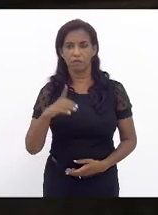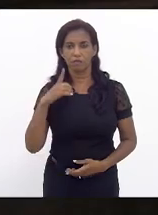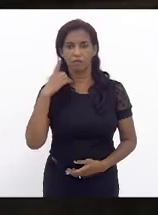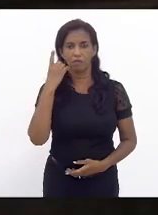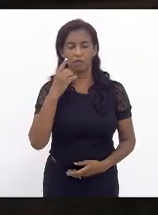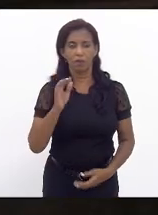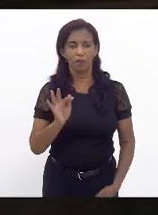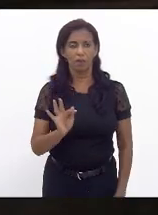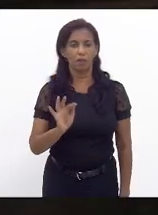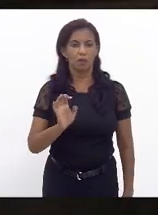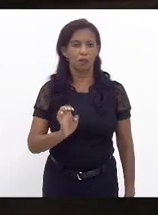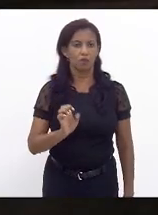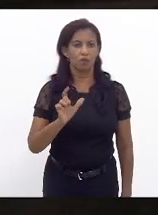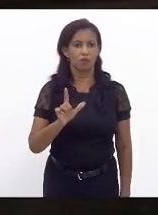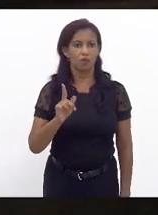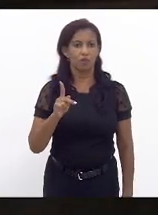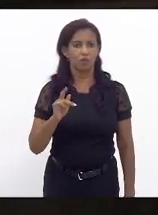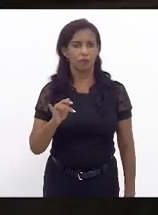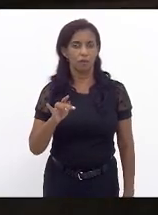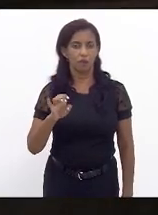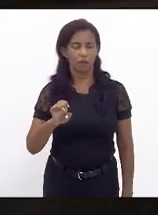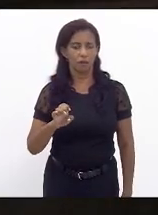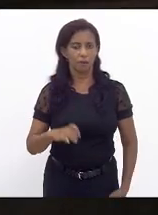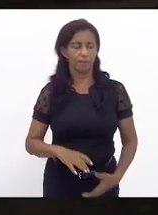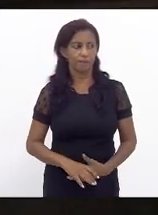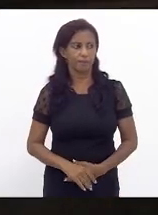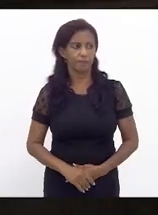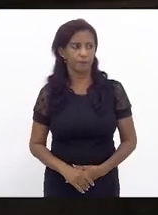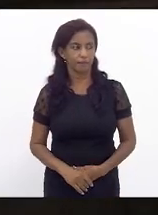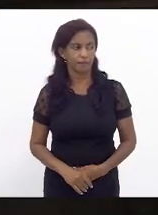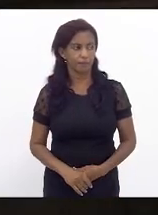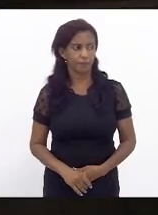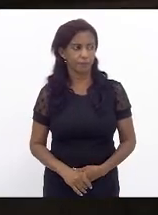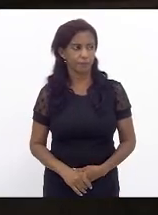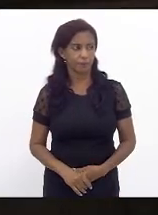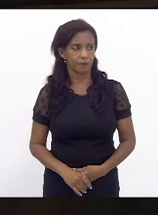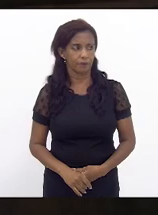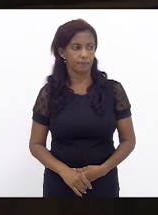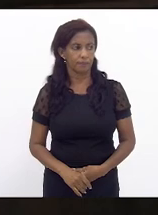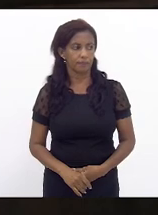Deputado Felipe Soares. Deputado Felipe Soares.